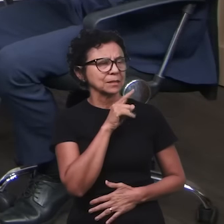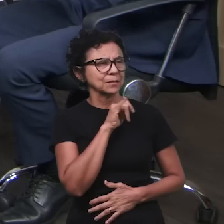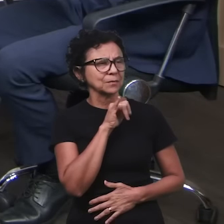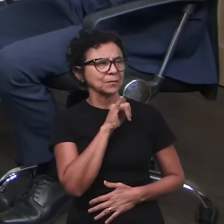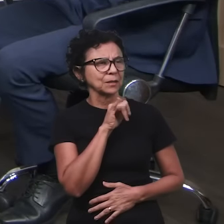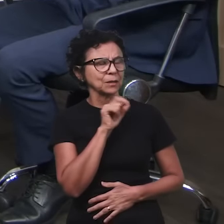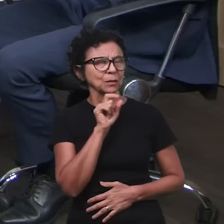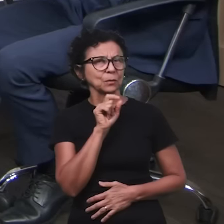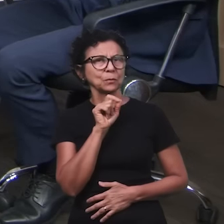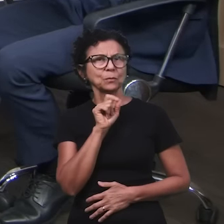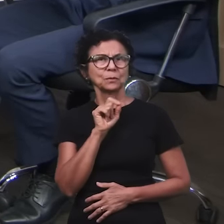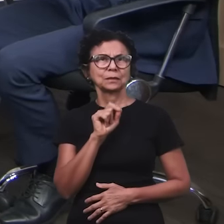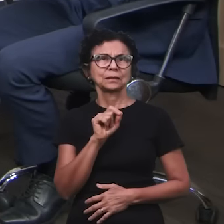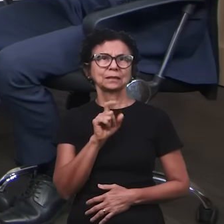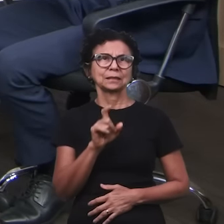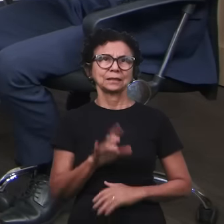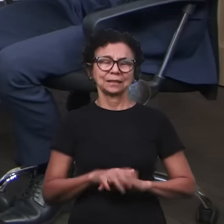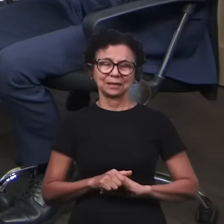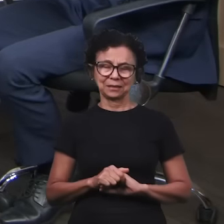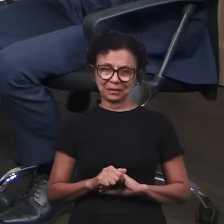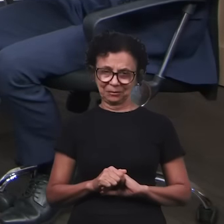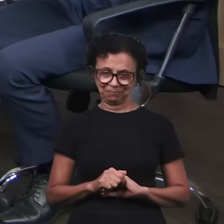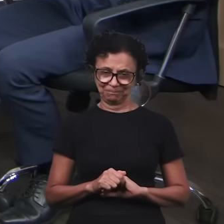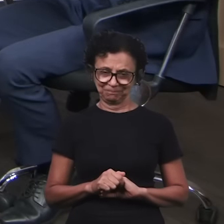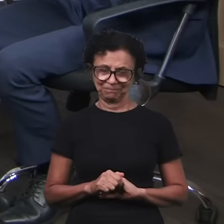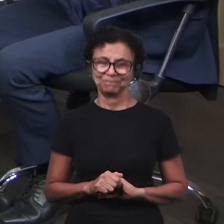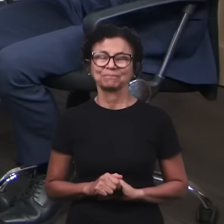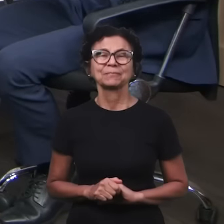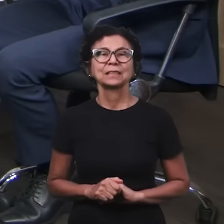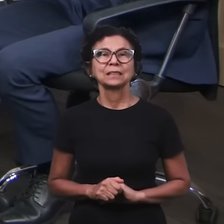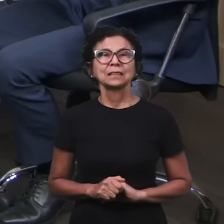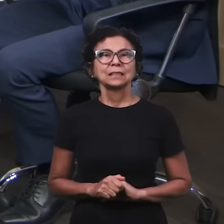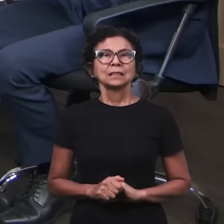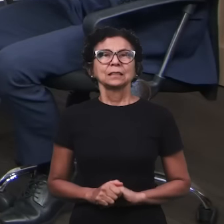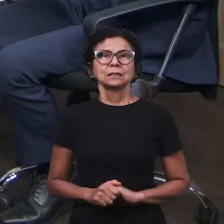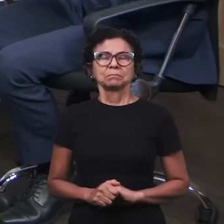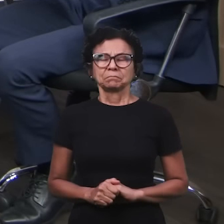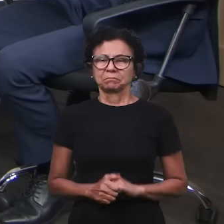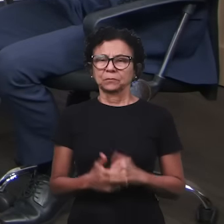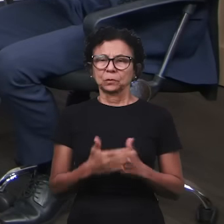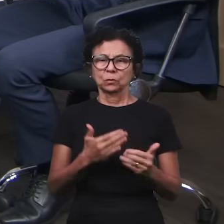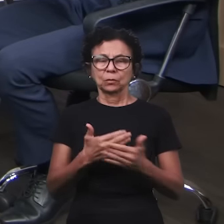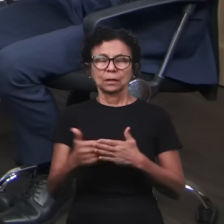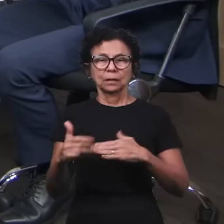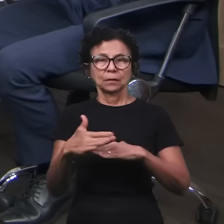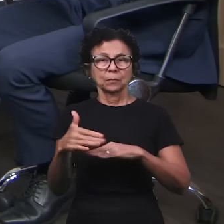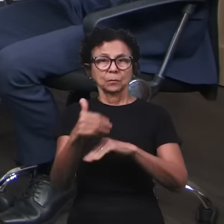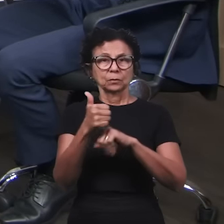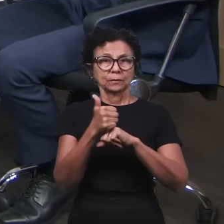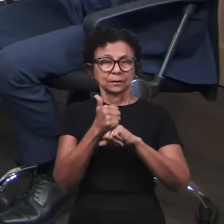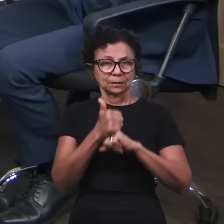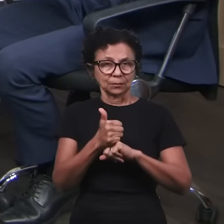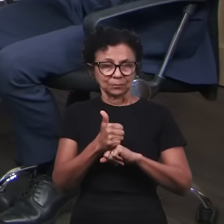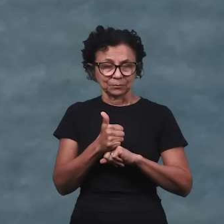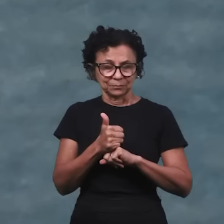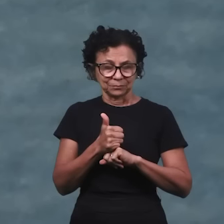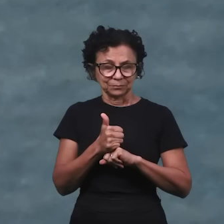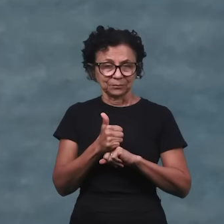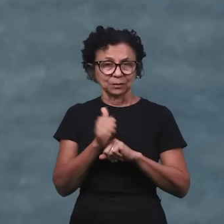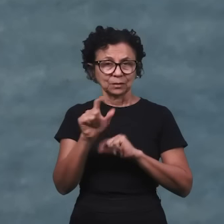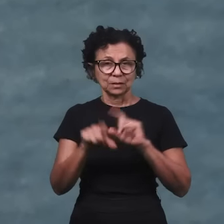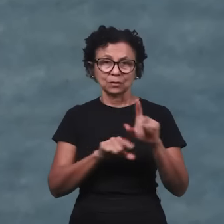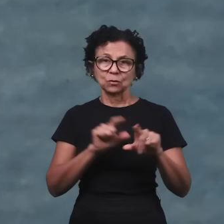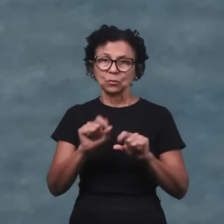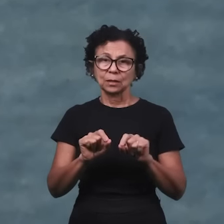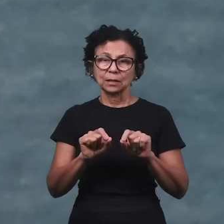grande diferencial, seja qual for a profissão escolhida, nós temos o Senhor. Isso. Então você